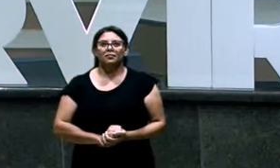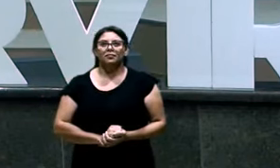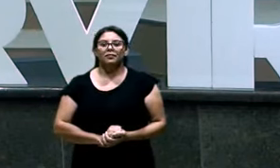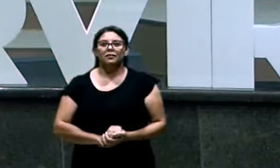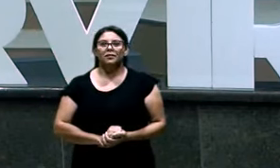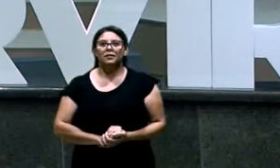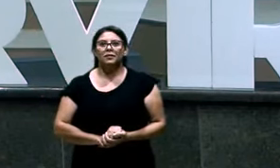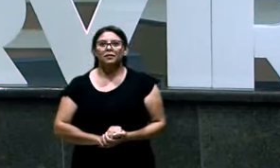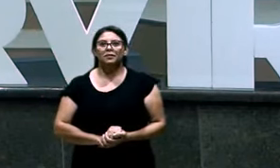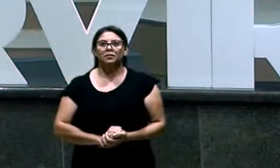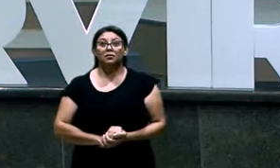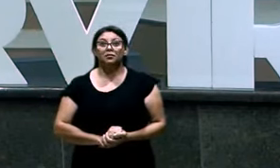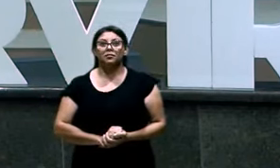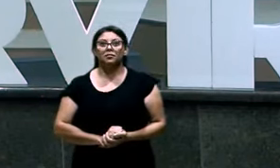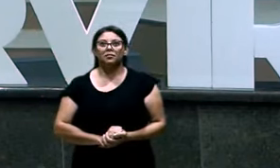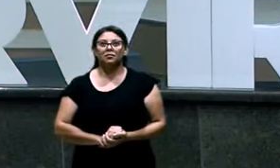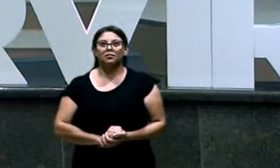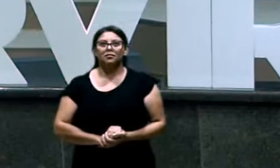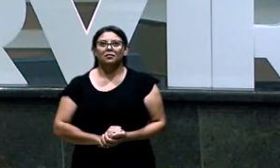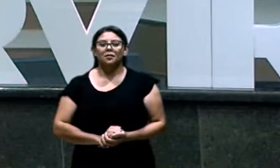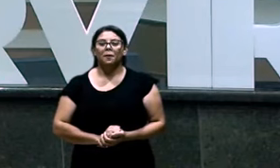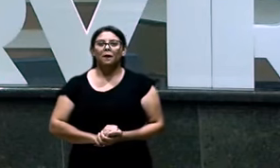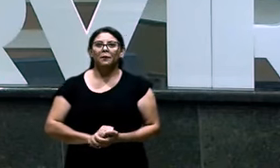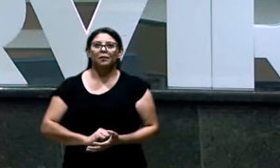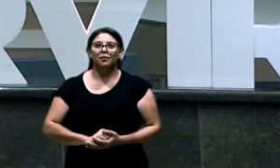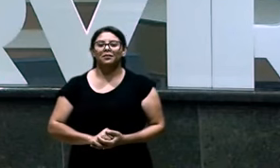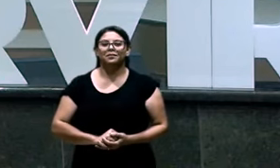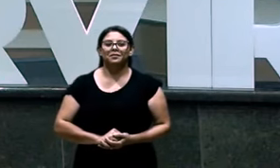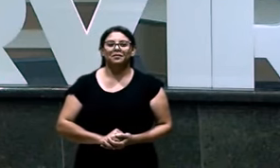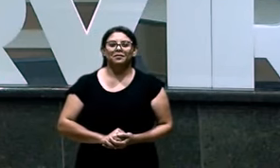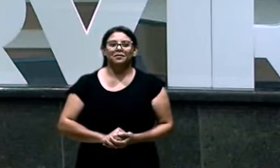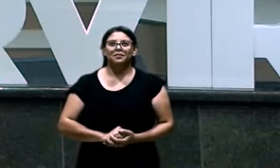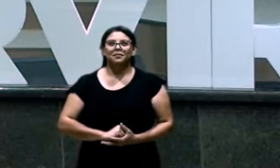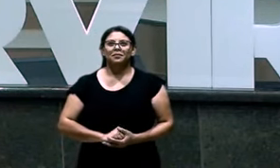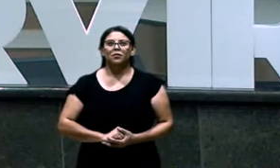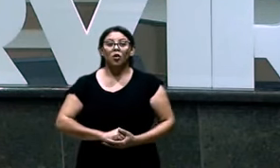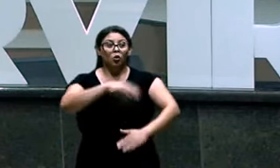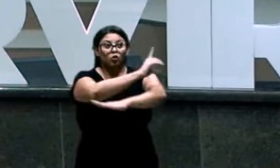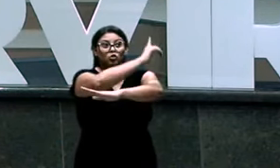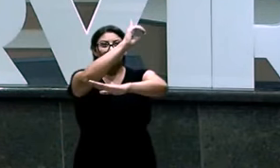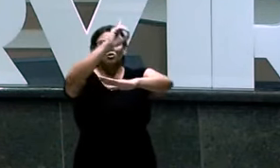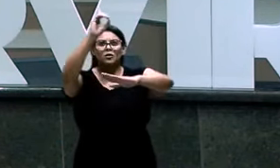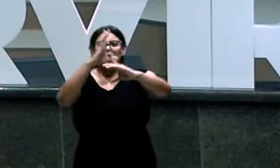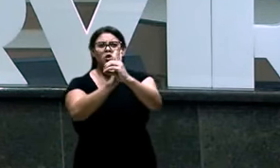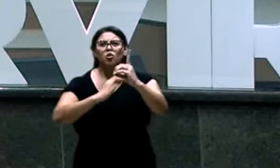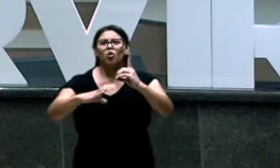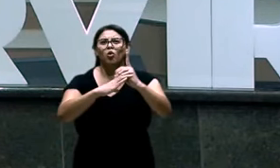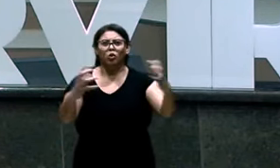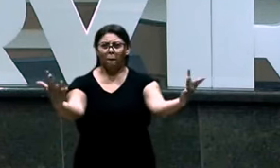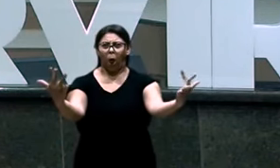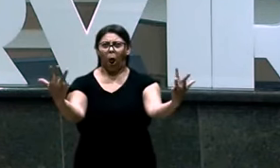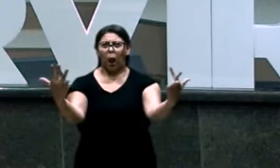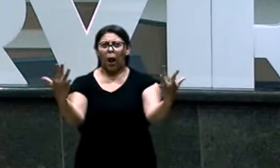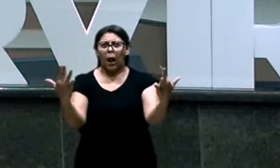tem trigo, tem pão. Se tem pão, tem povo. O culto no deserto estava lotado, mas a palavra de